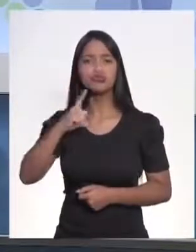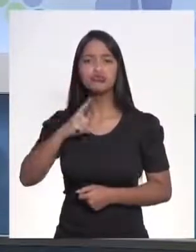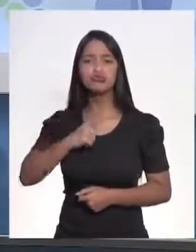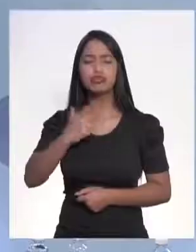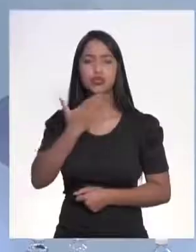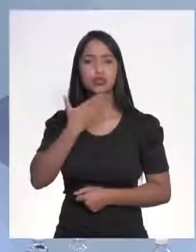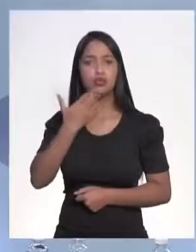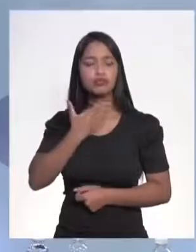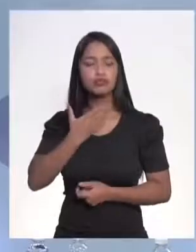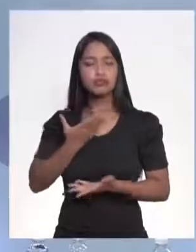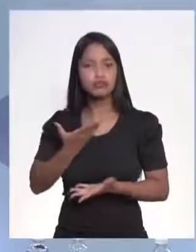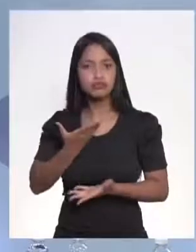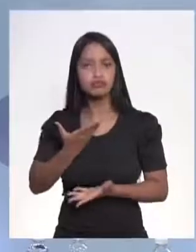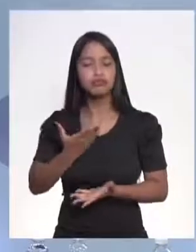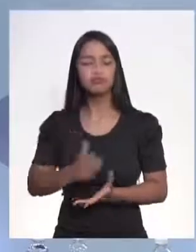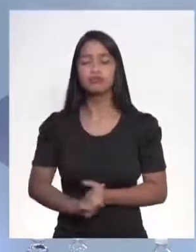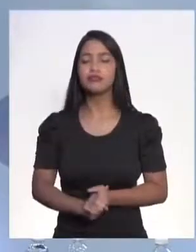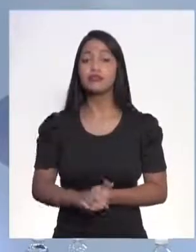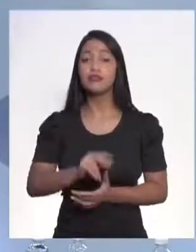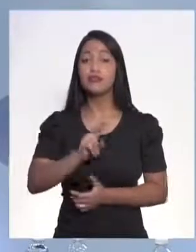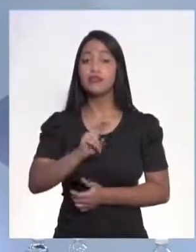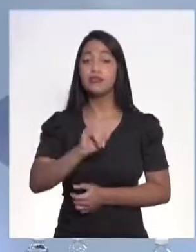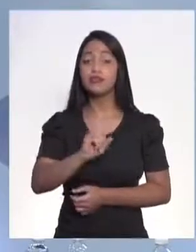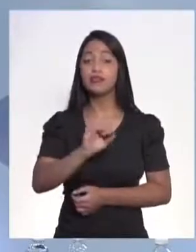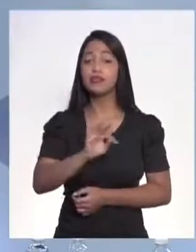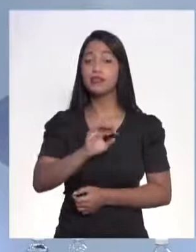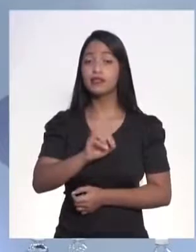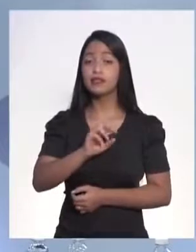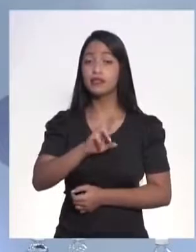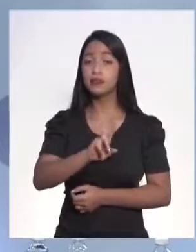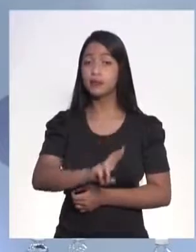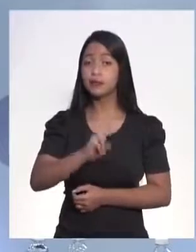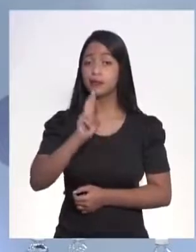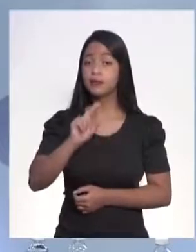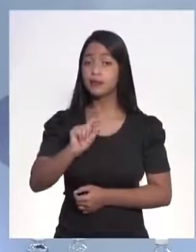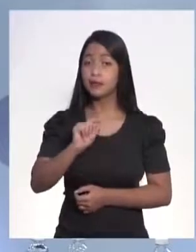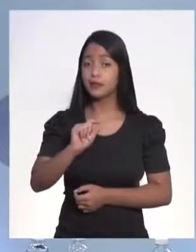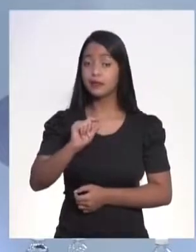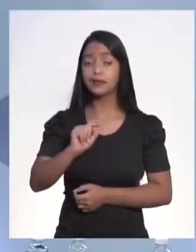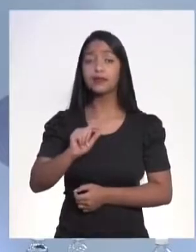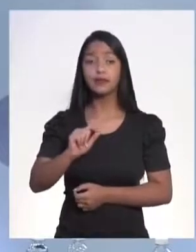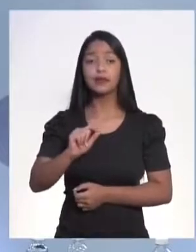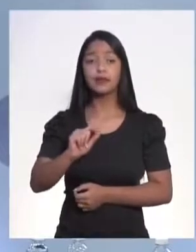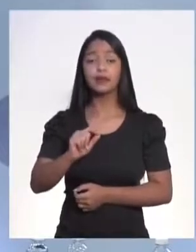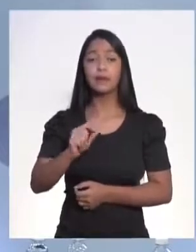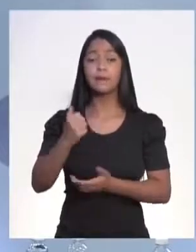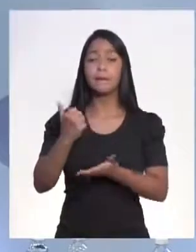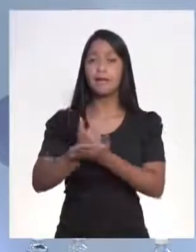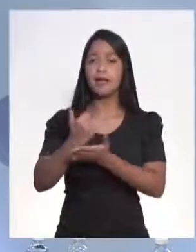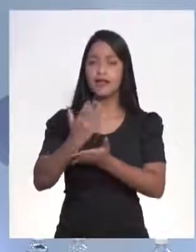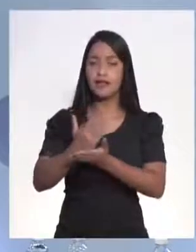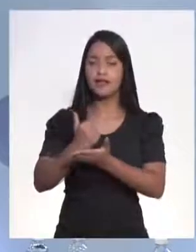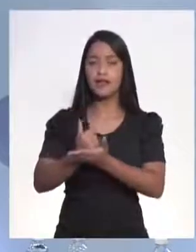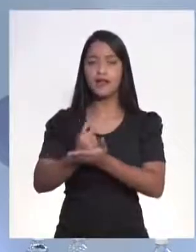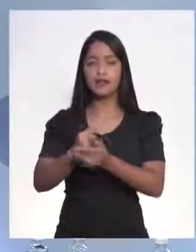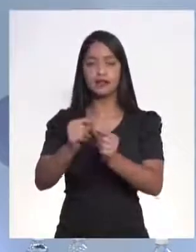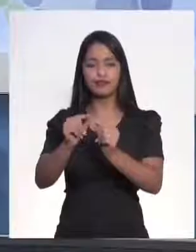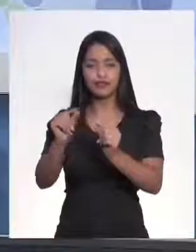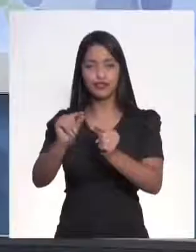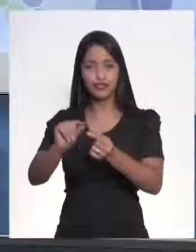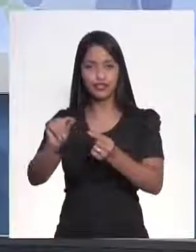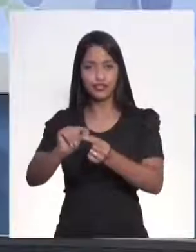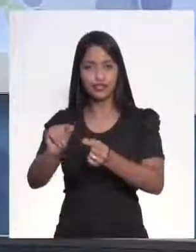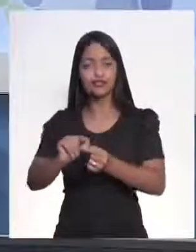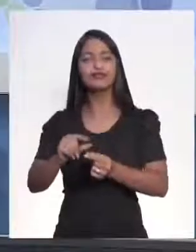sobremesa o Victor inspira falou uma coisa aqui eu lembrei as meninas lá não te dou fazer e inclusive levaram batata palha Vitor o Vitor